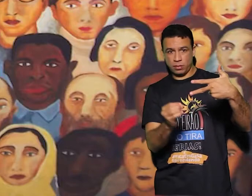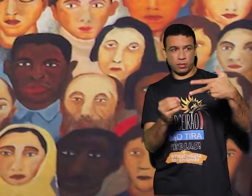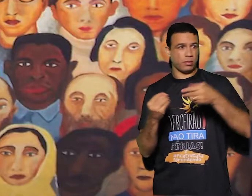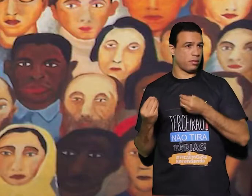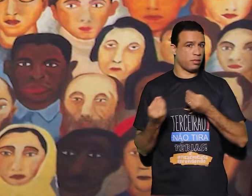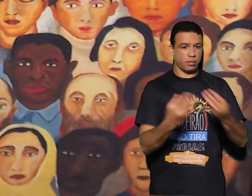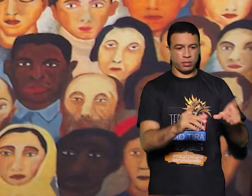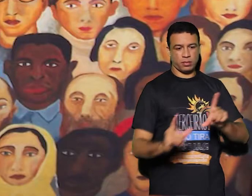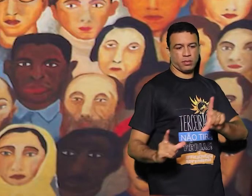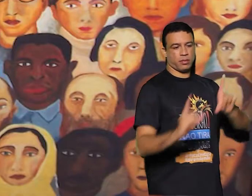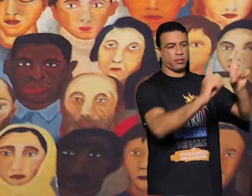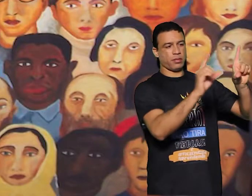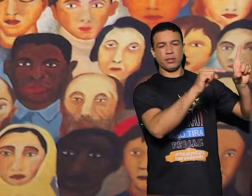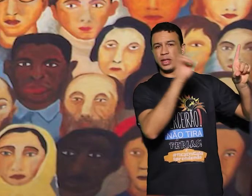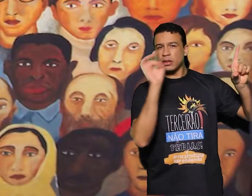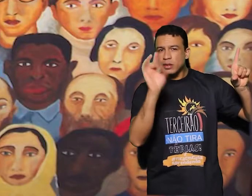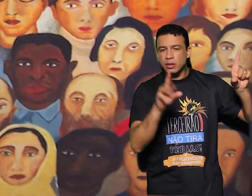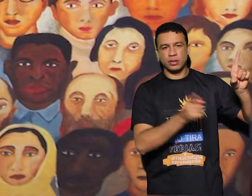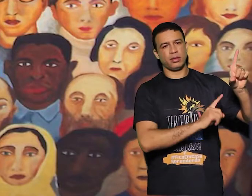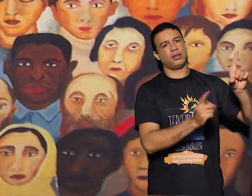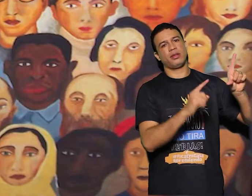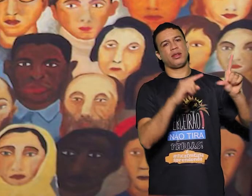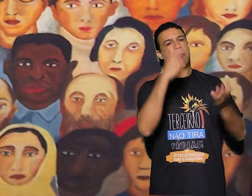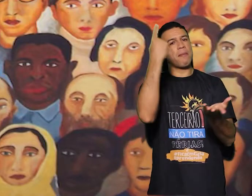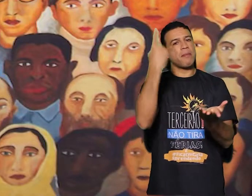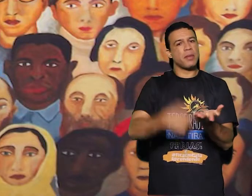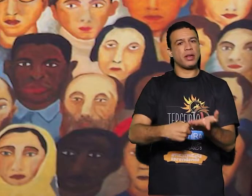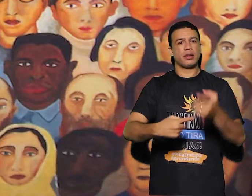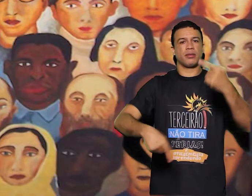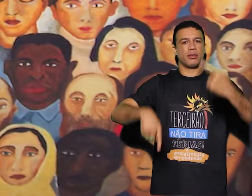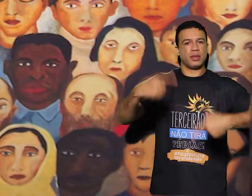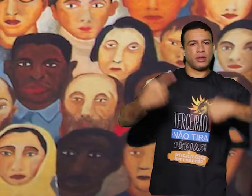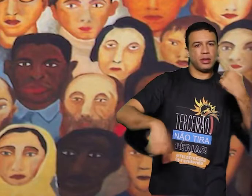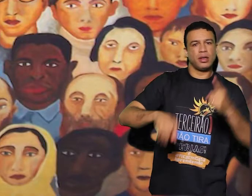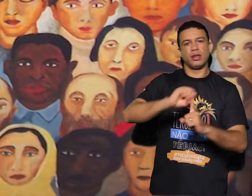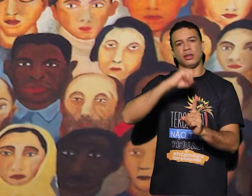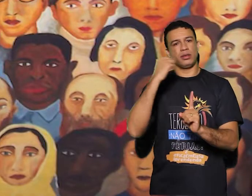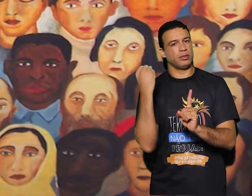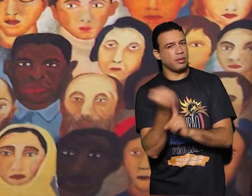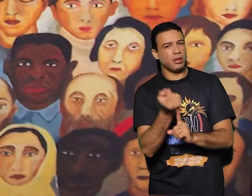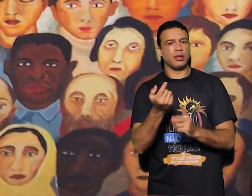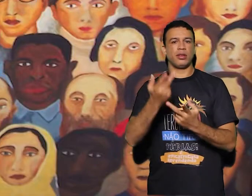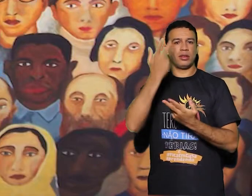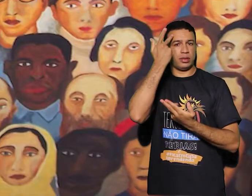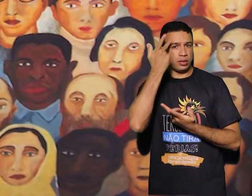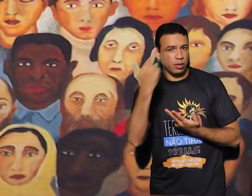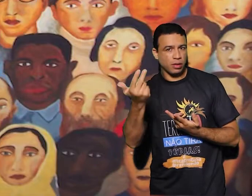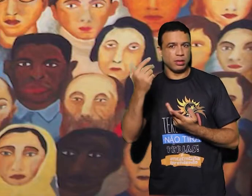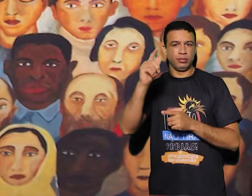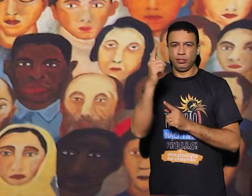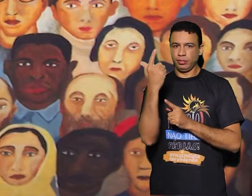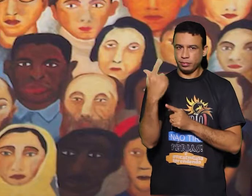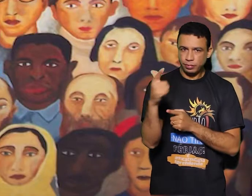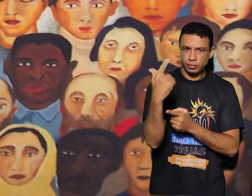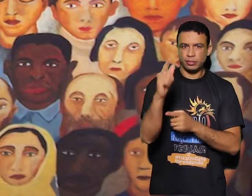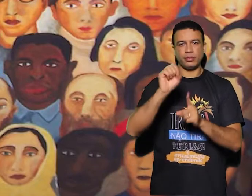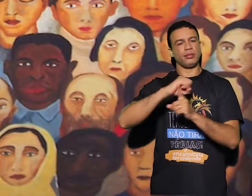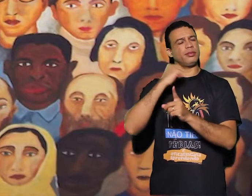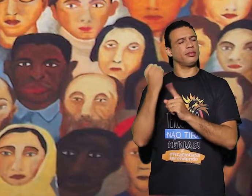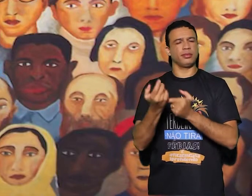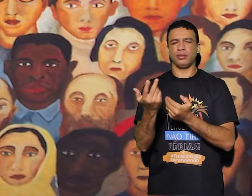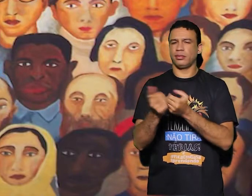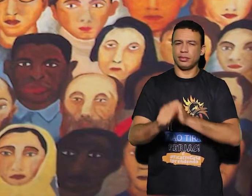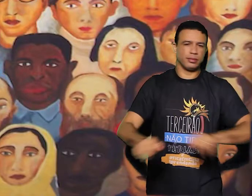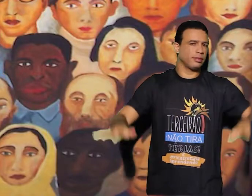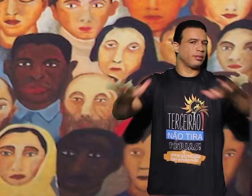cai em Enem, ele despenca no Enem, porque esse quadro não é só um quadro, ele é um tratado social, político, de geopolítica, geohistória,